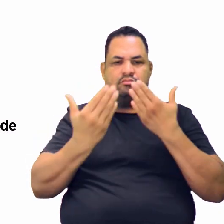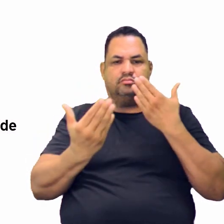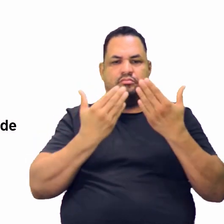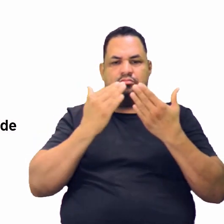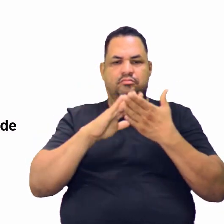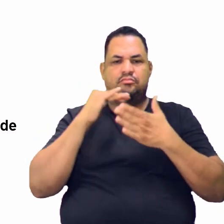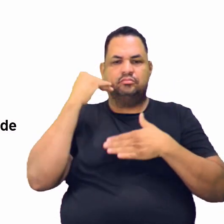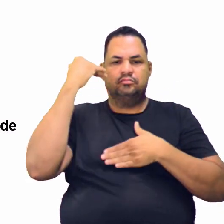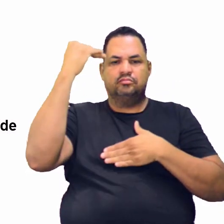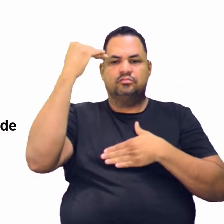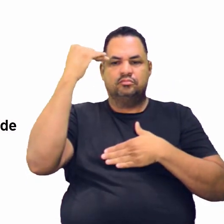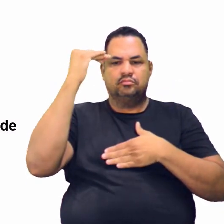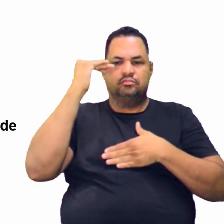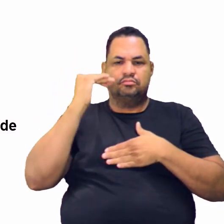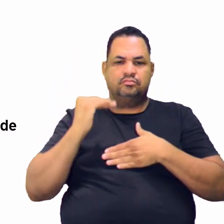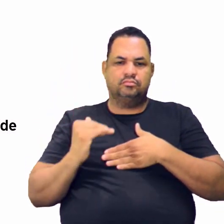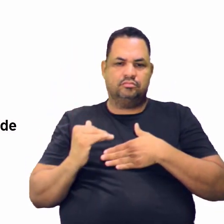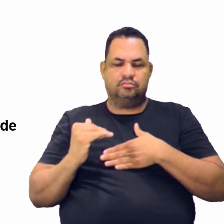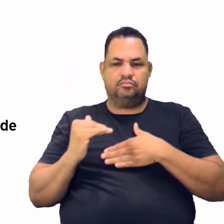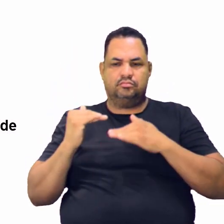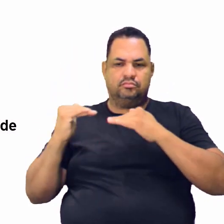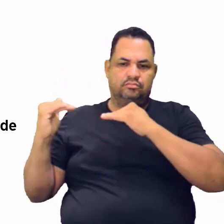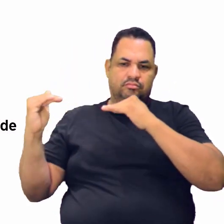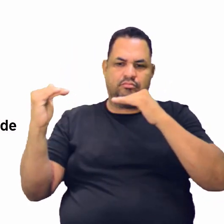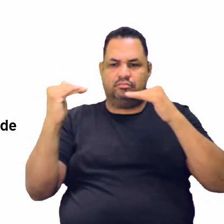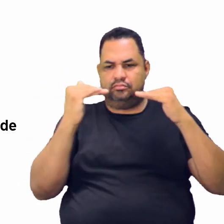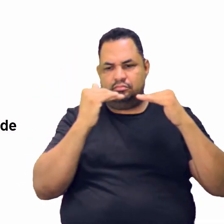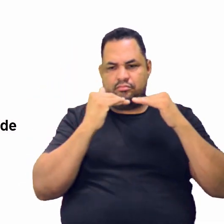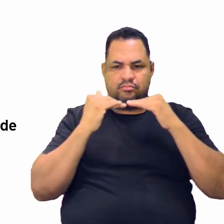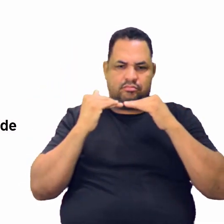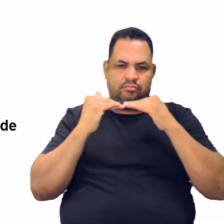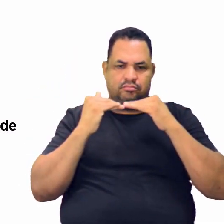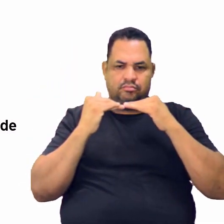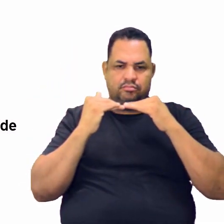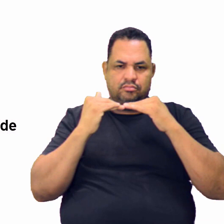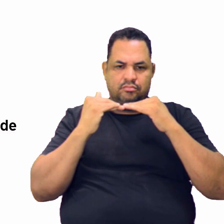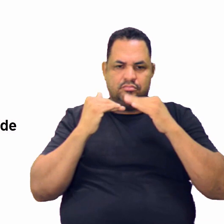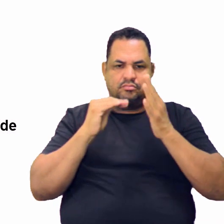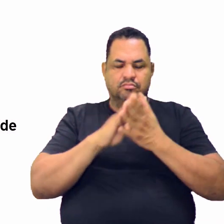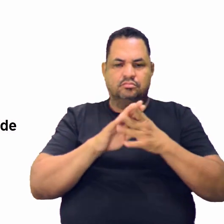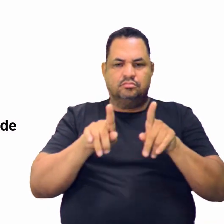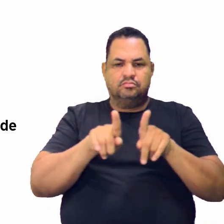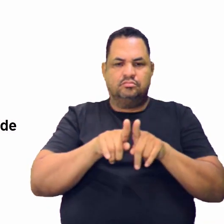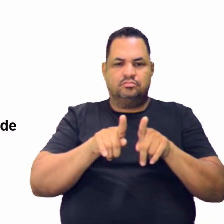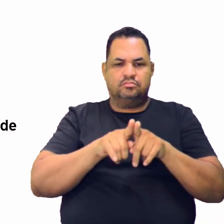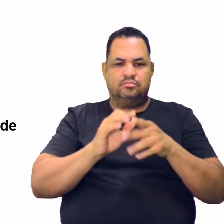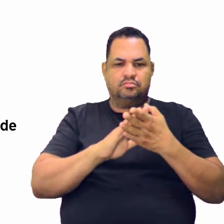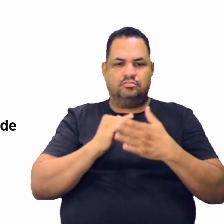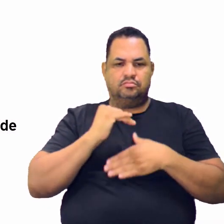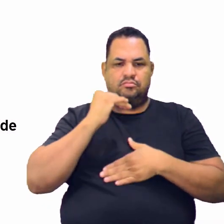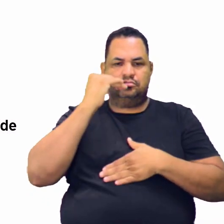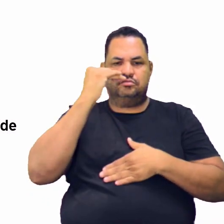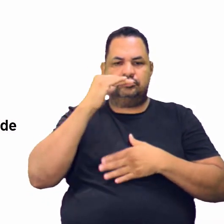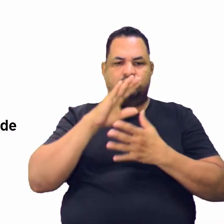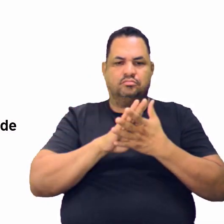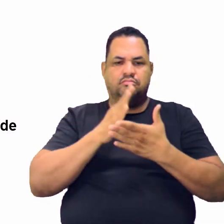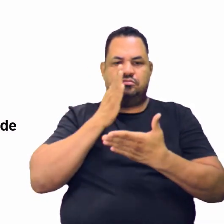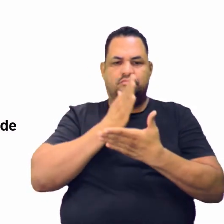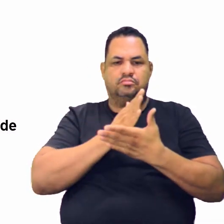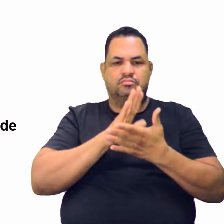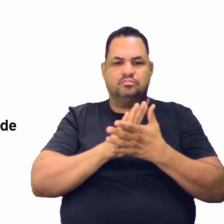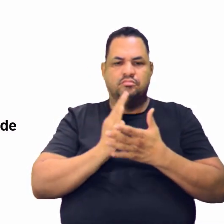de superioridade, de inferioridade ou de igualdade. E no superlativo, vai ter a divisão